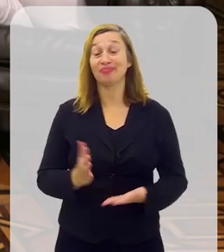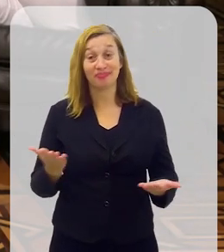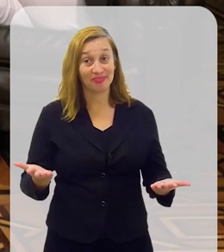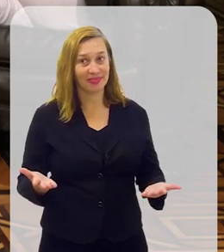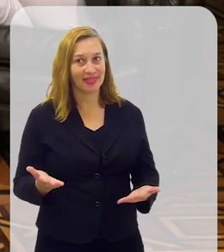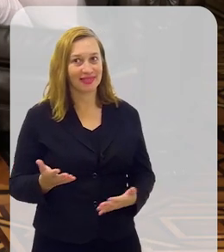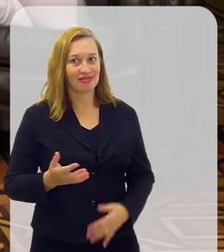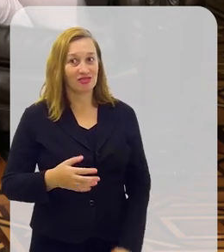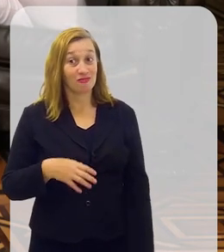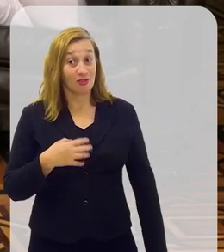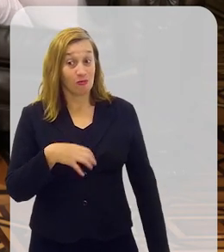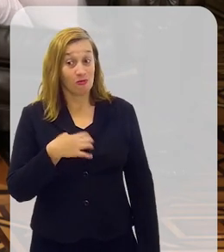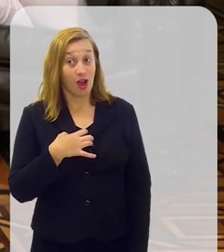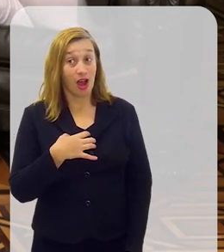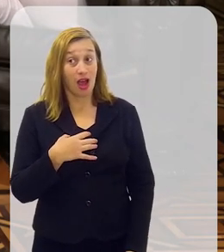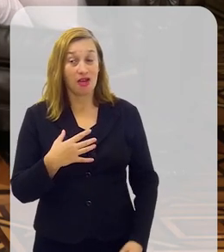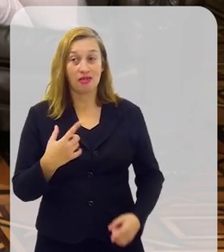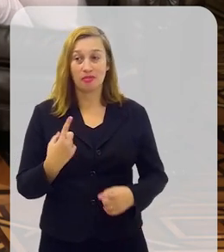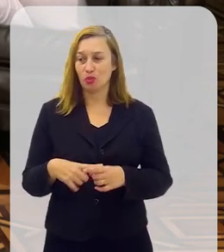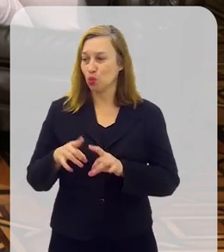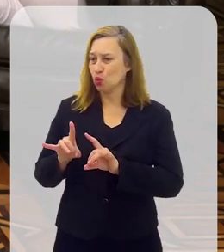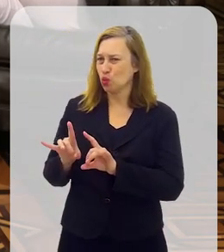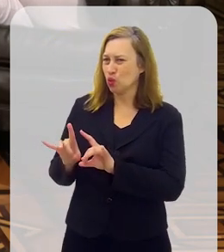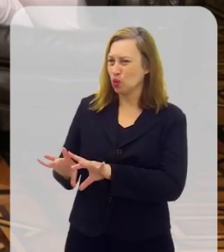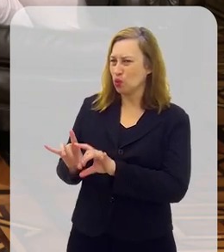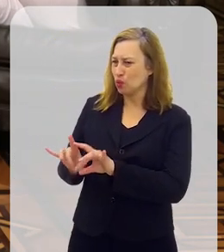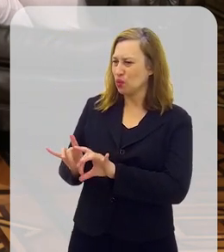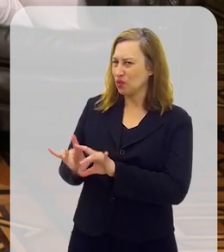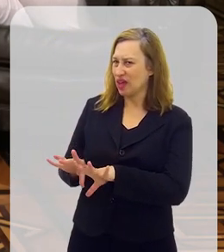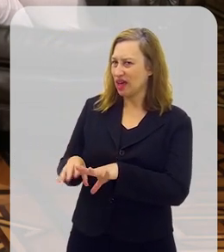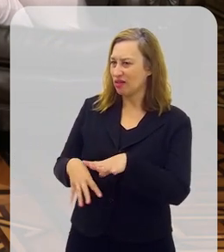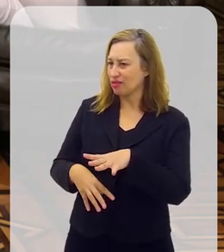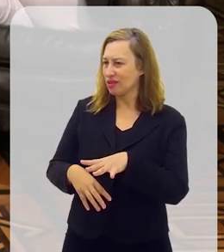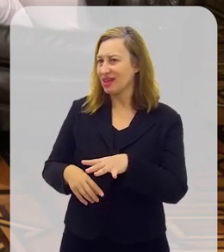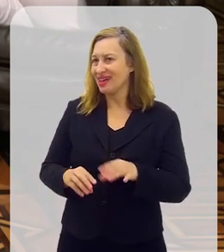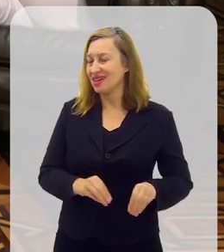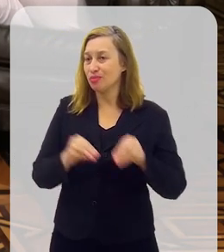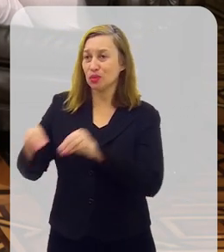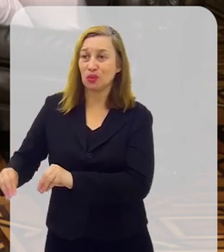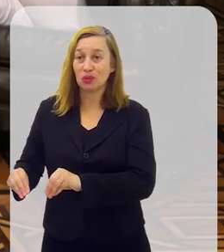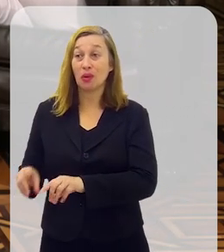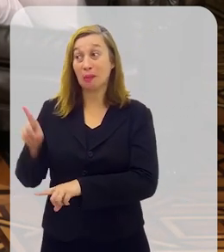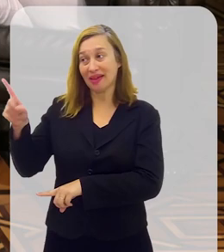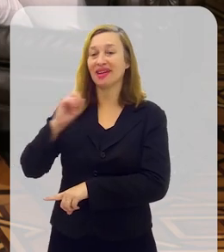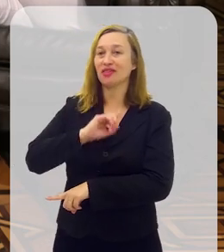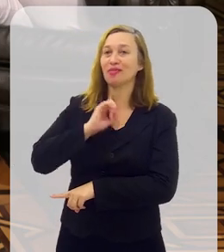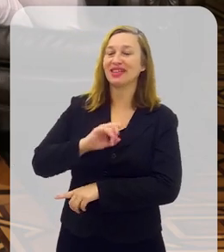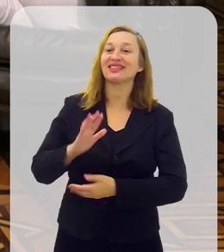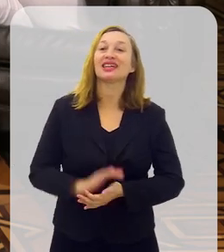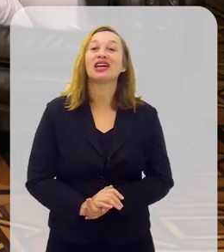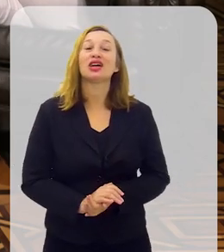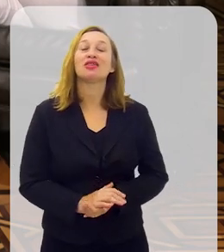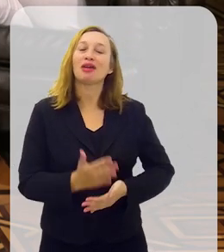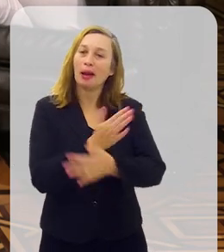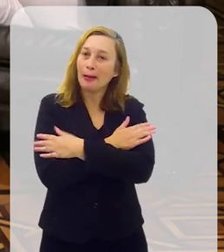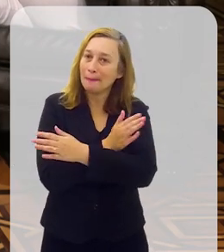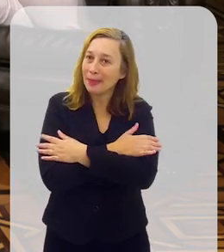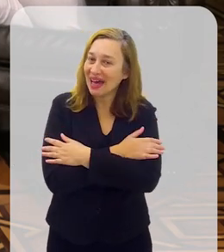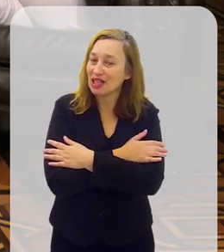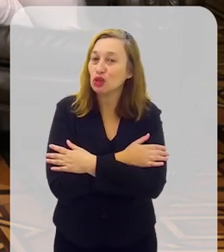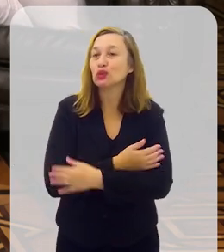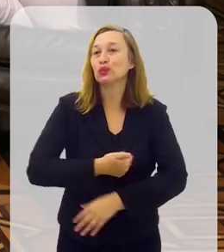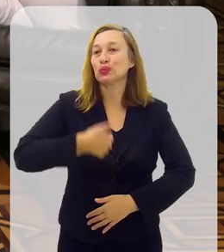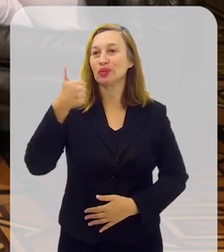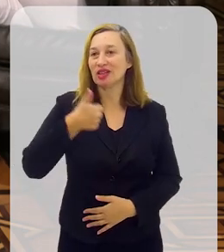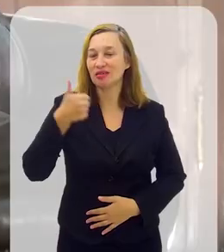flamenguista ele tá revoltado com o técnico que foi embora né mas ele é flamenguista por favor fique à vontade meu bem eu queria mandar